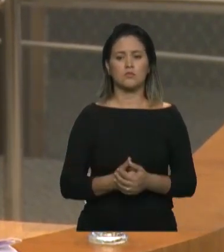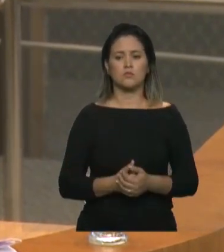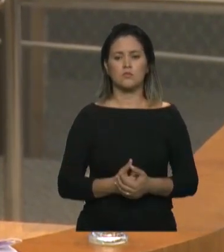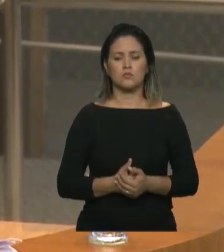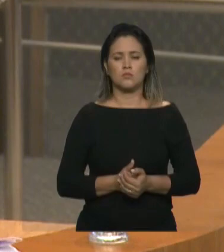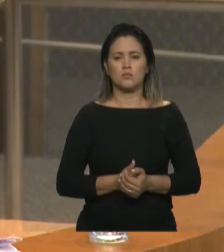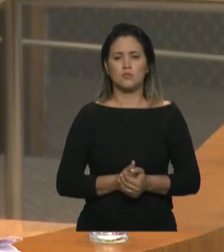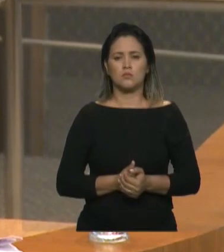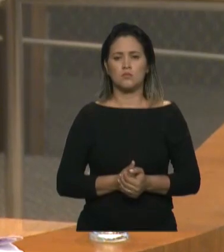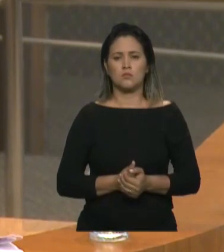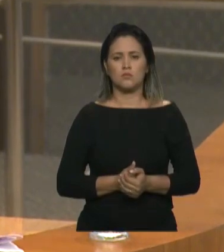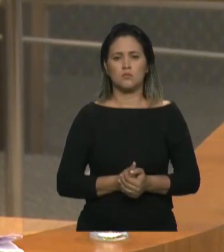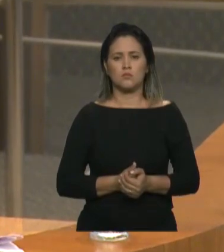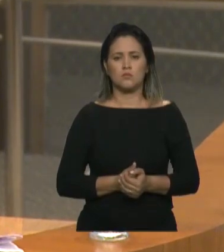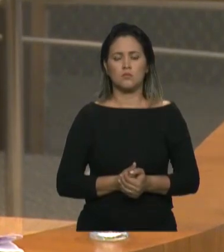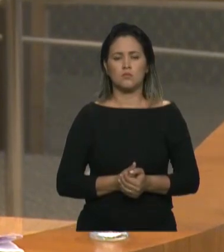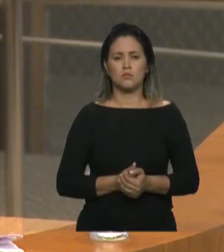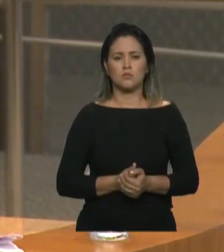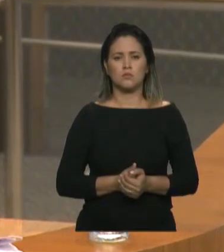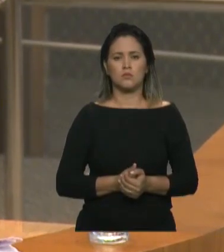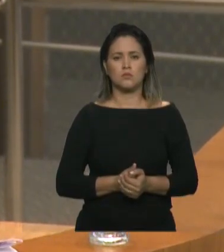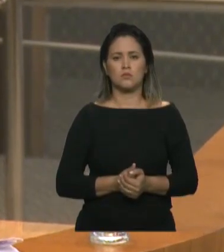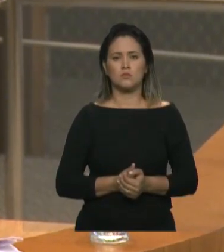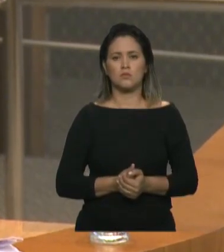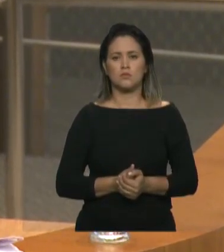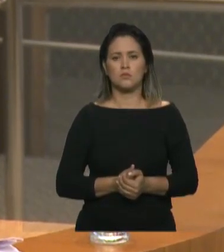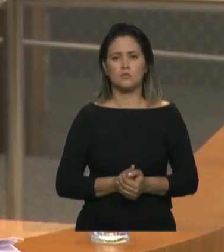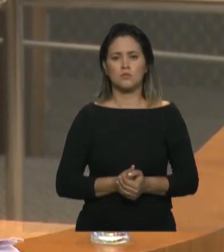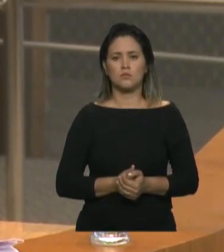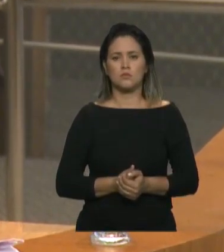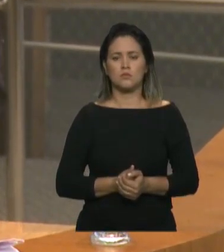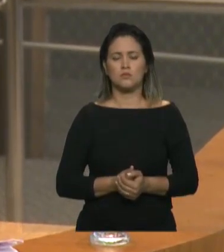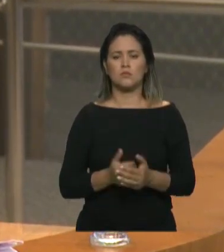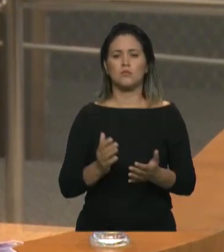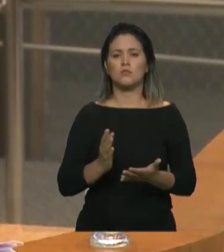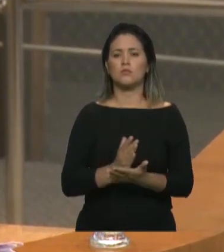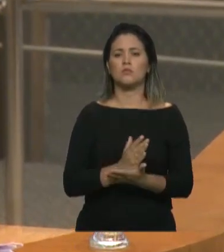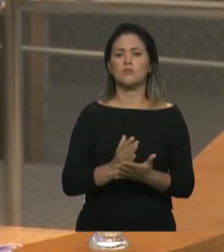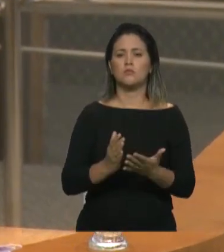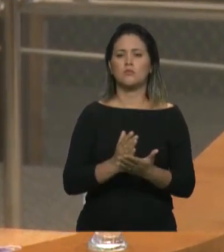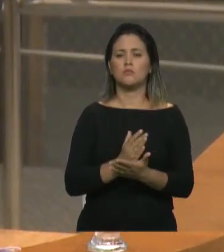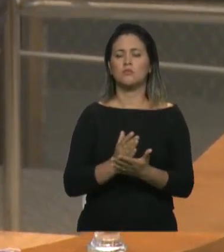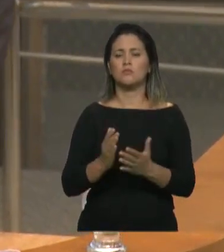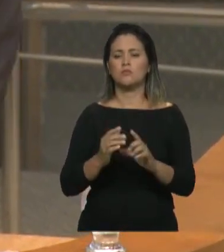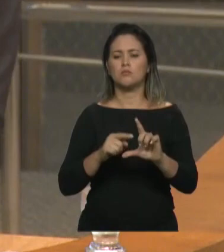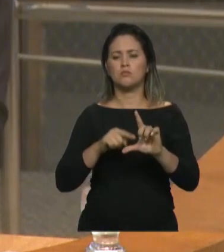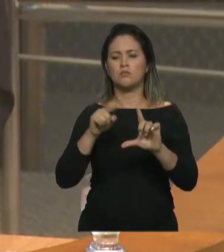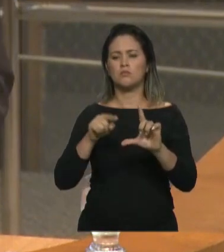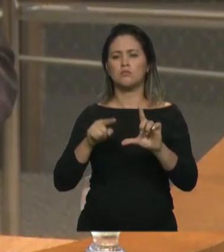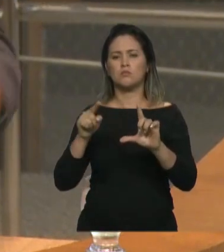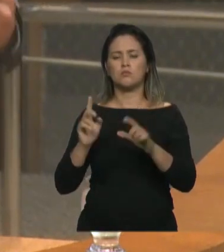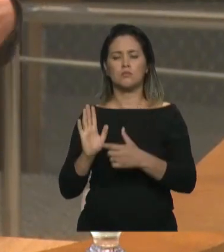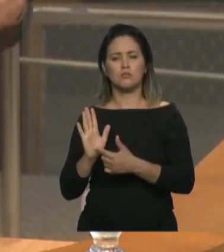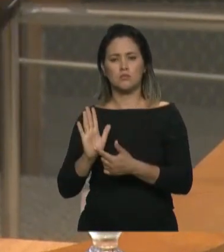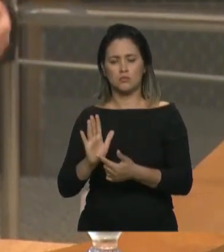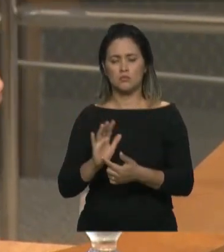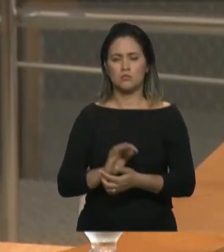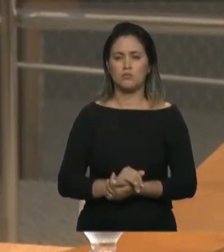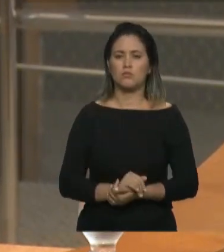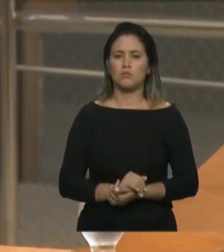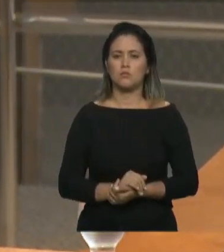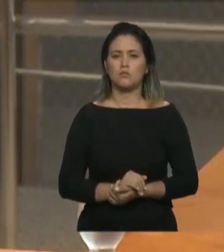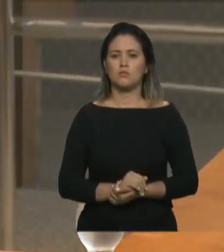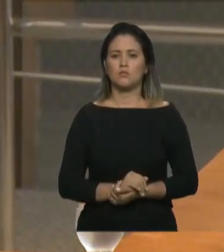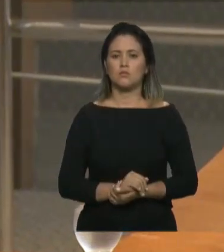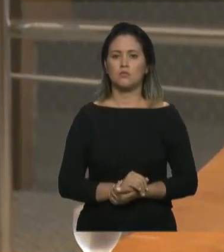Brasil. O Maranhão era tido como um país pobre naquela época, quando ainda o governador